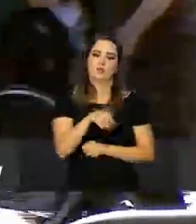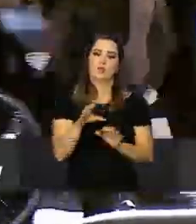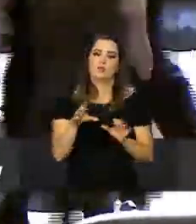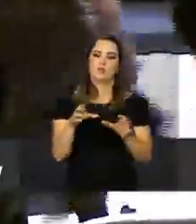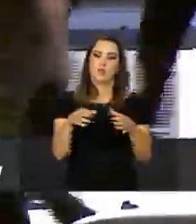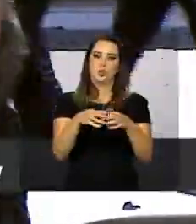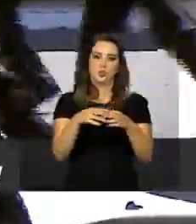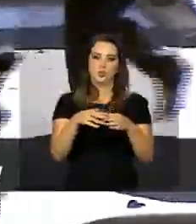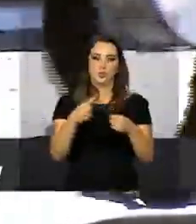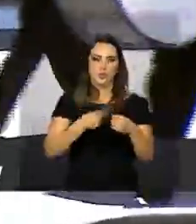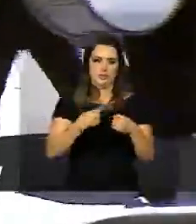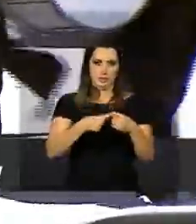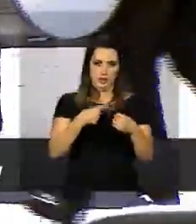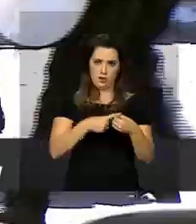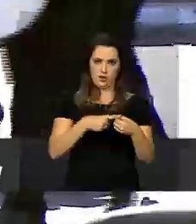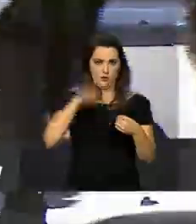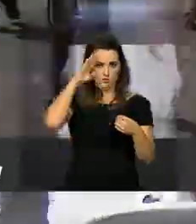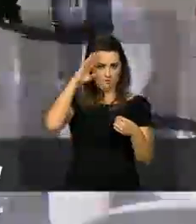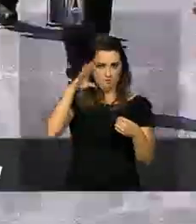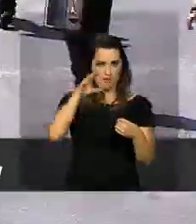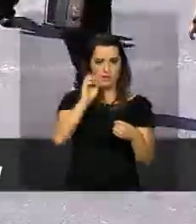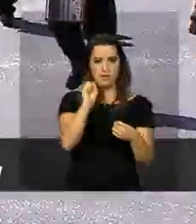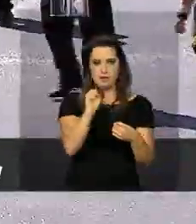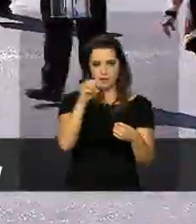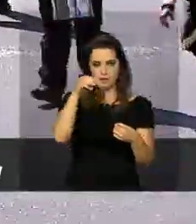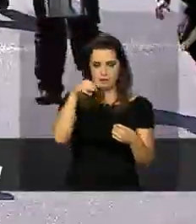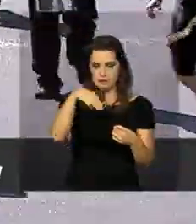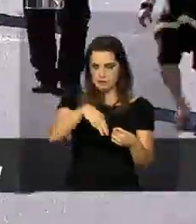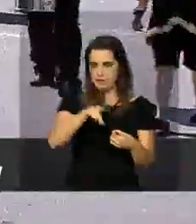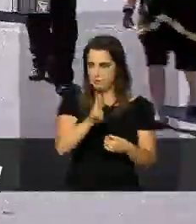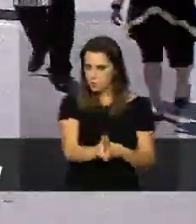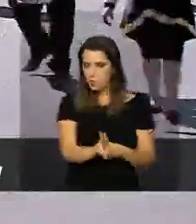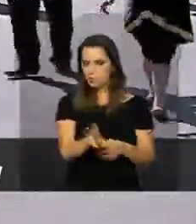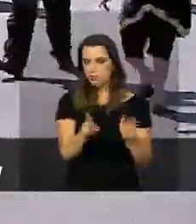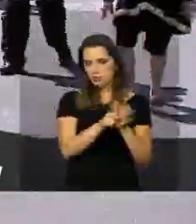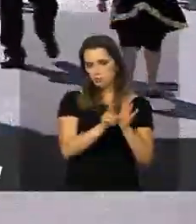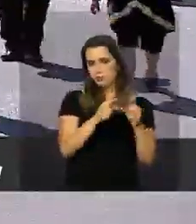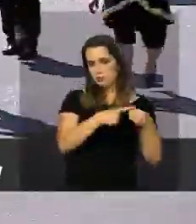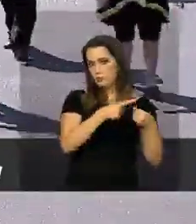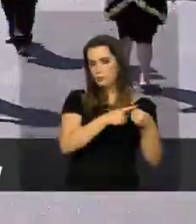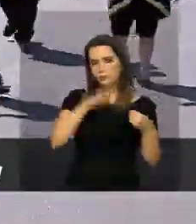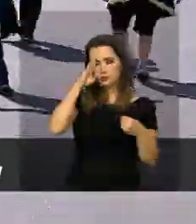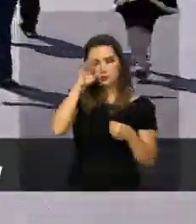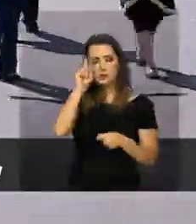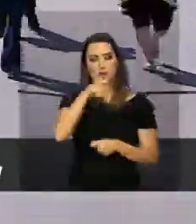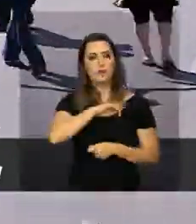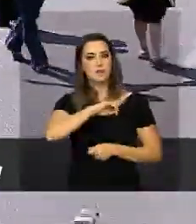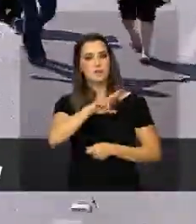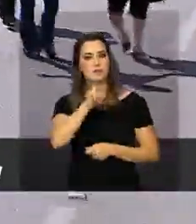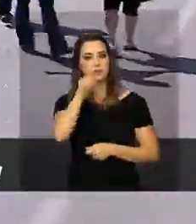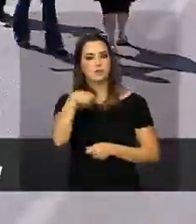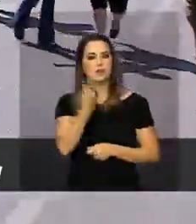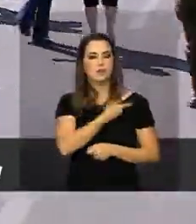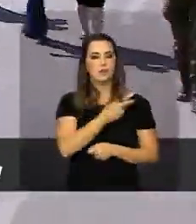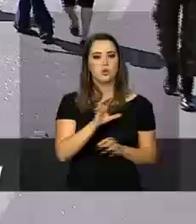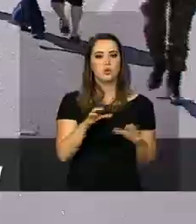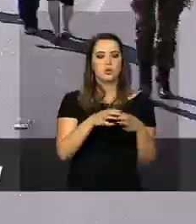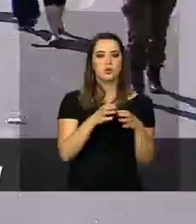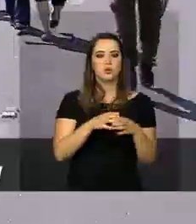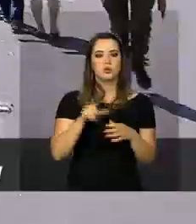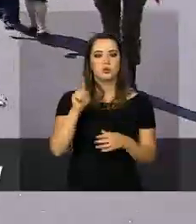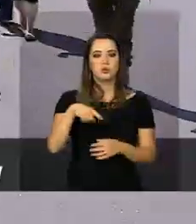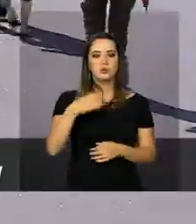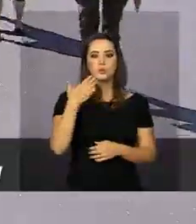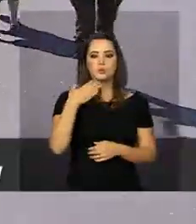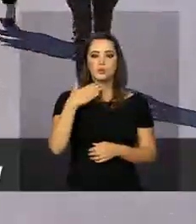SMU, Setor Militar Urbano. O responsável para o treinamento deles é o nosso, a unidade